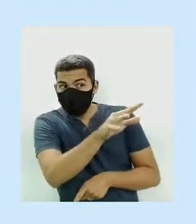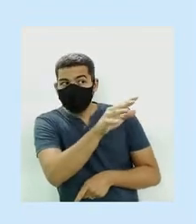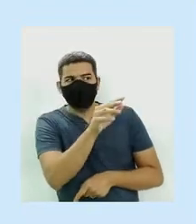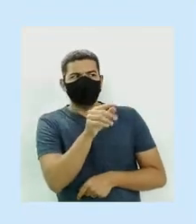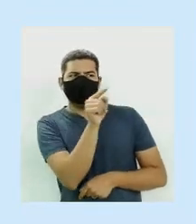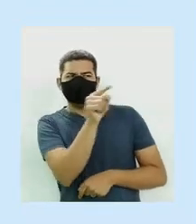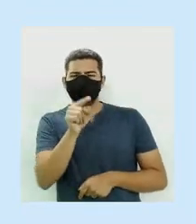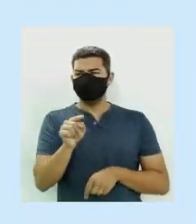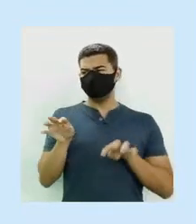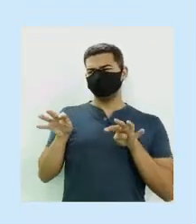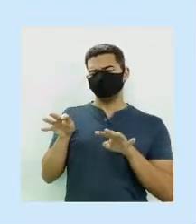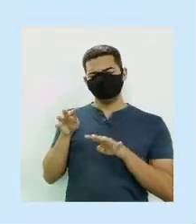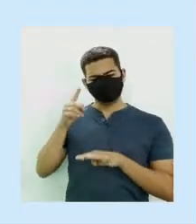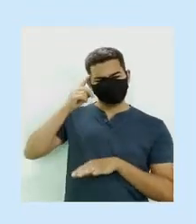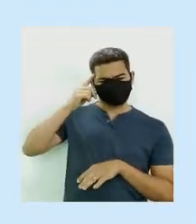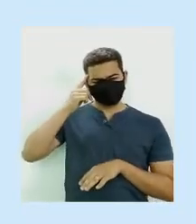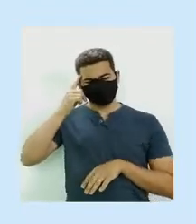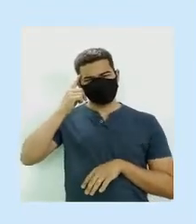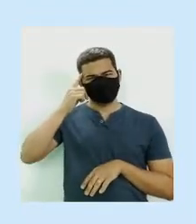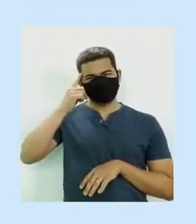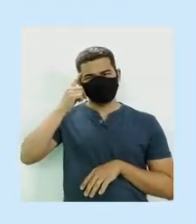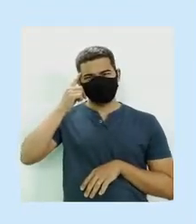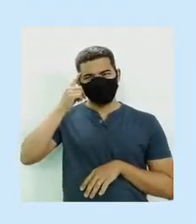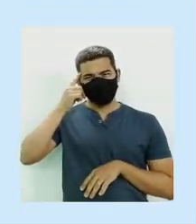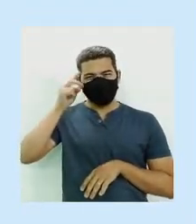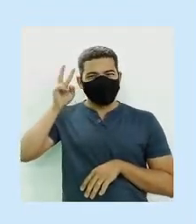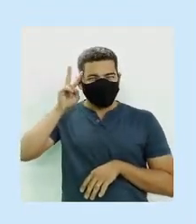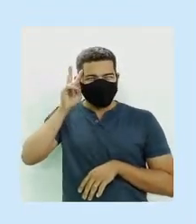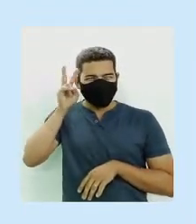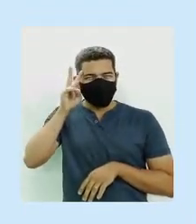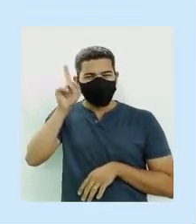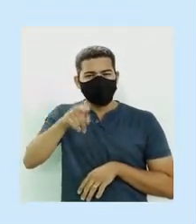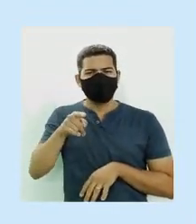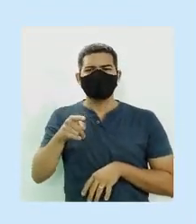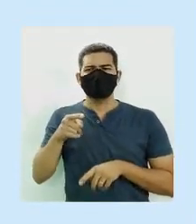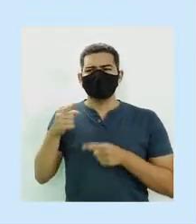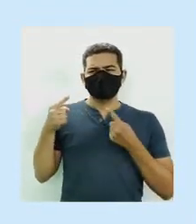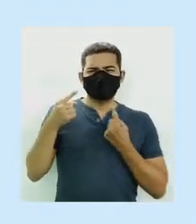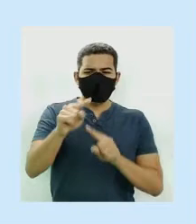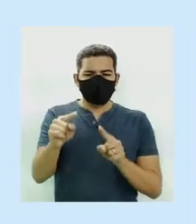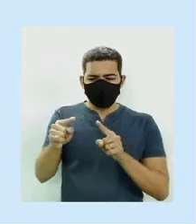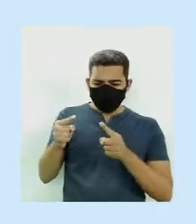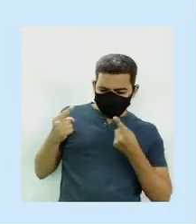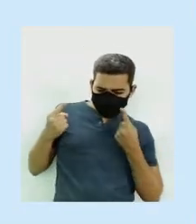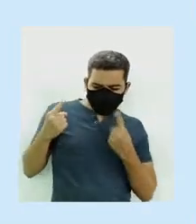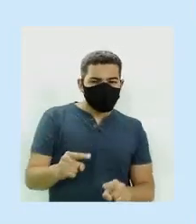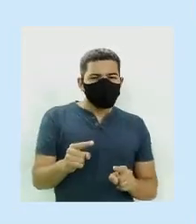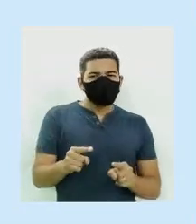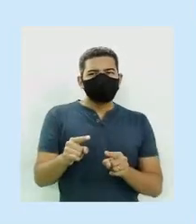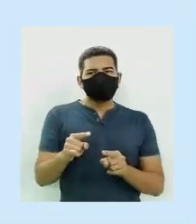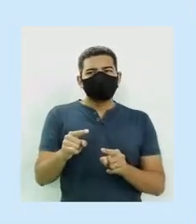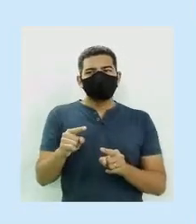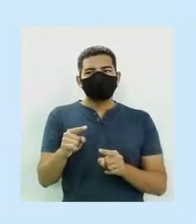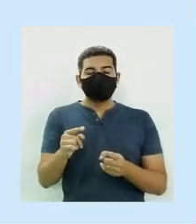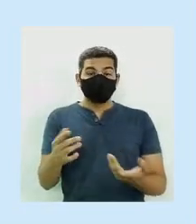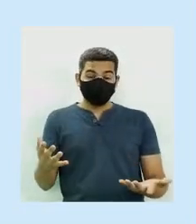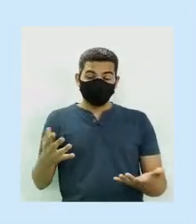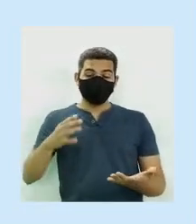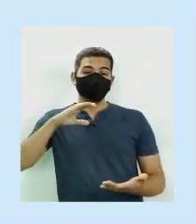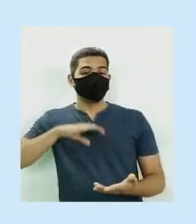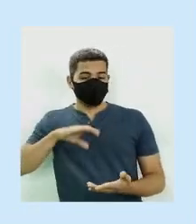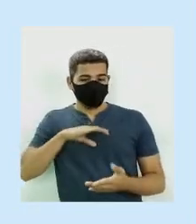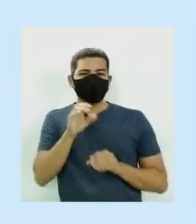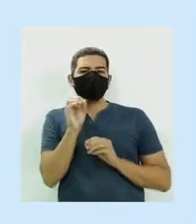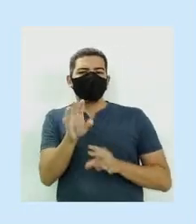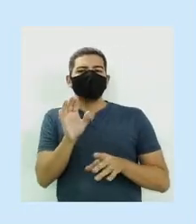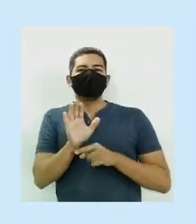refletir e a questionar. Lembra da leitura crítica que eu falei lá no início da aula? É exatamente isso que as aulas de língua portuguesa têm o intuito de